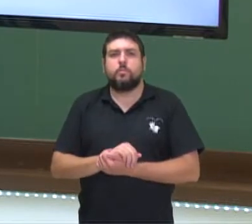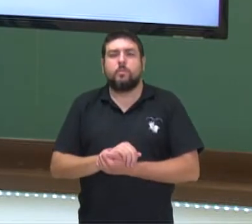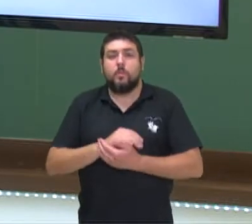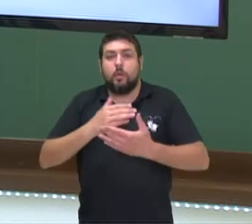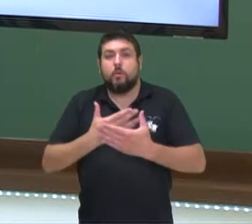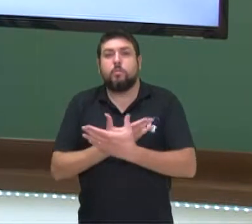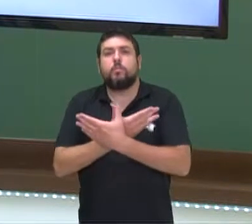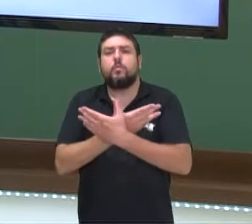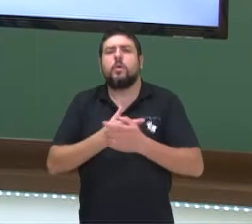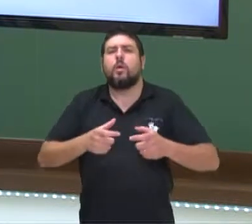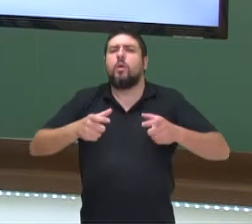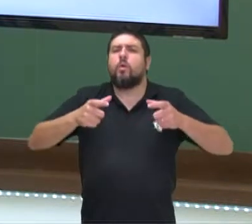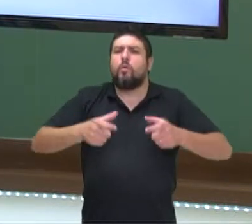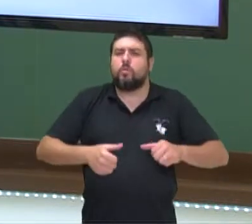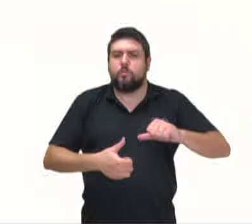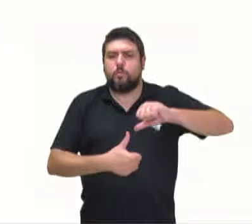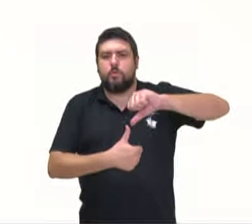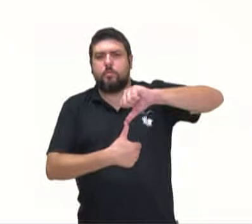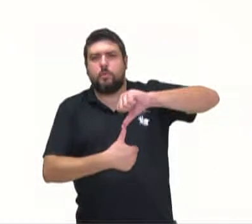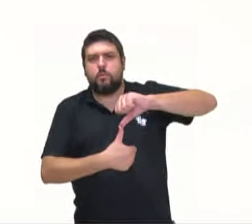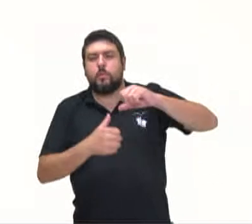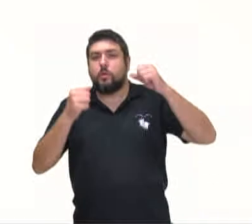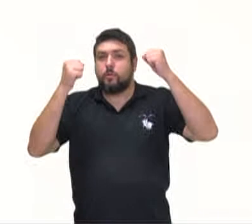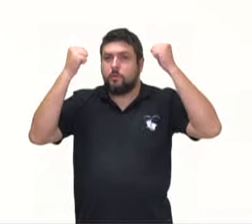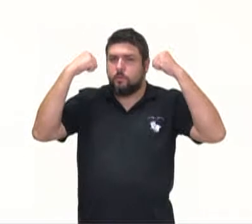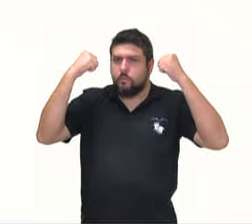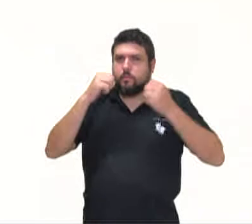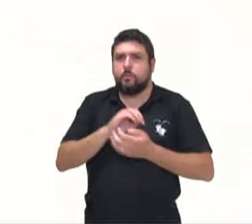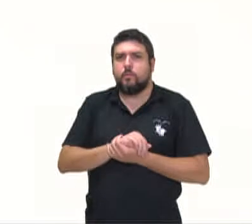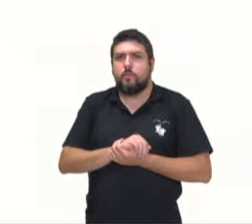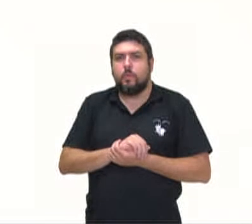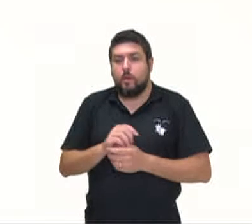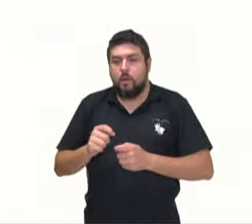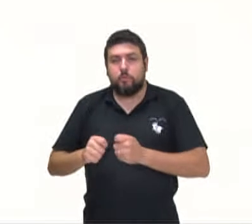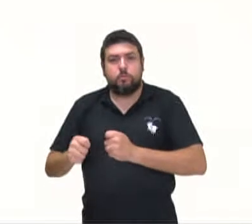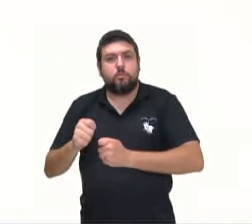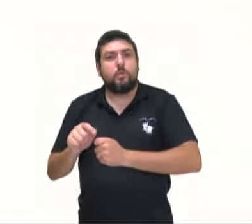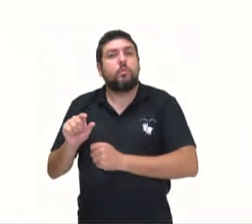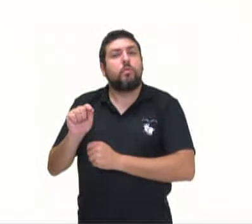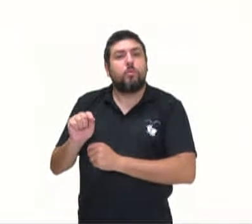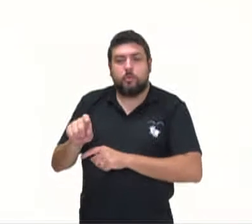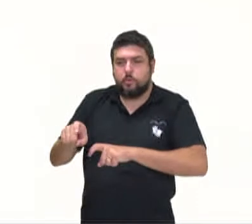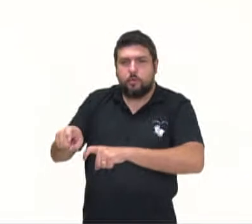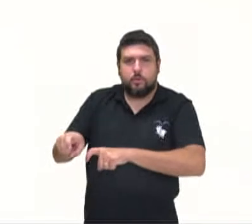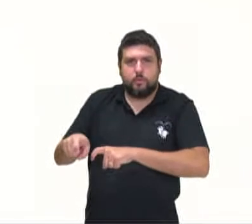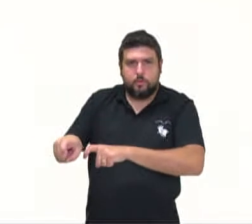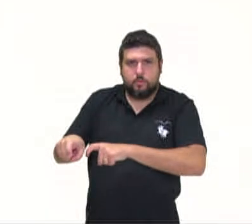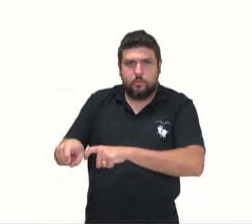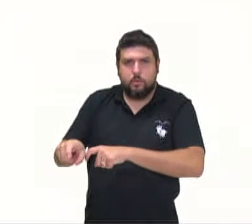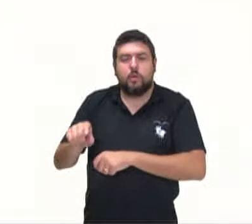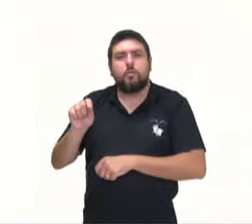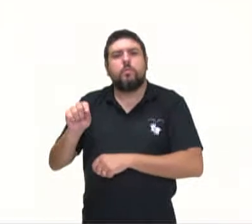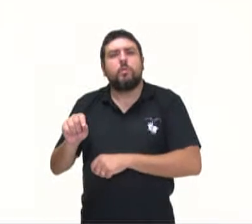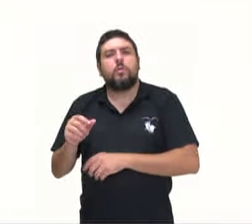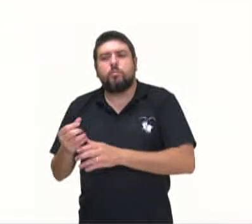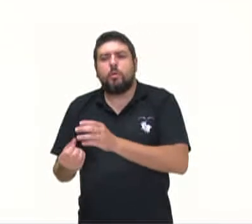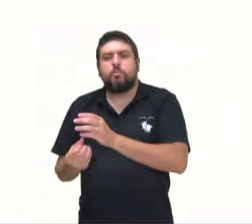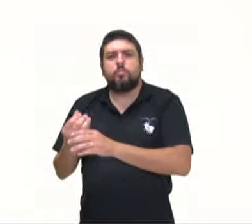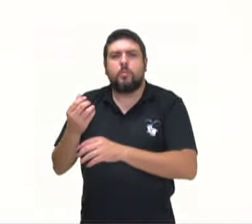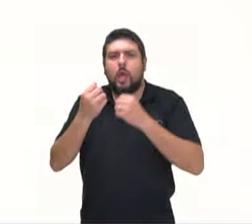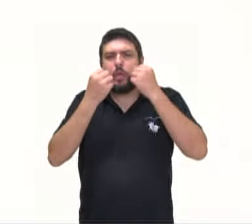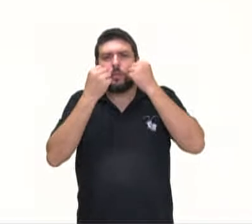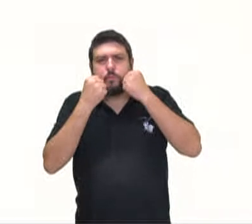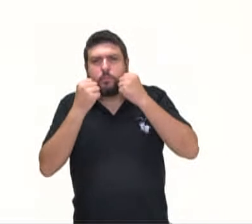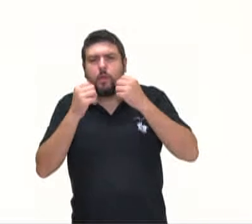da América Central e do México. A base da sua economia era a agricultura e cultivavam milho, cacau, algodão,